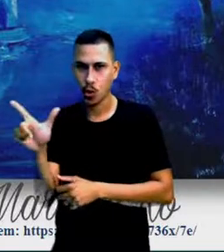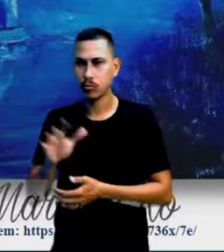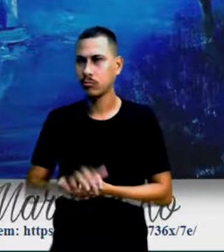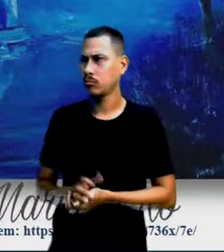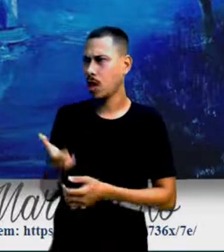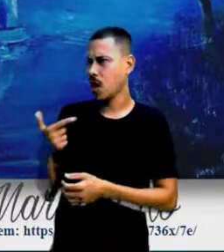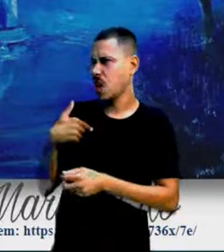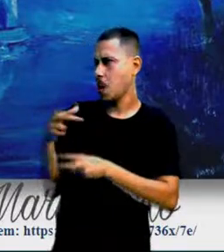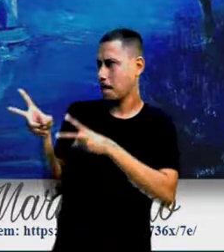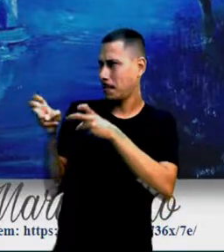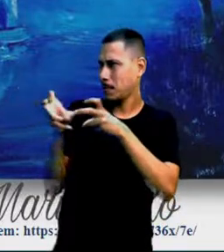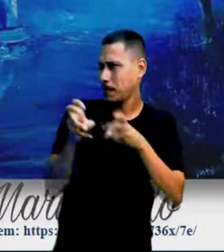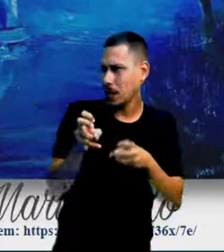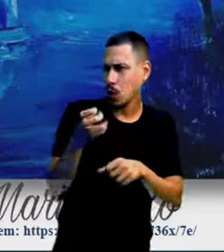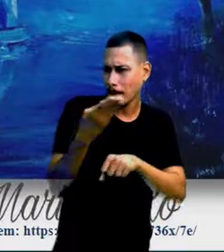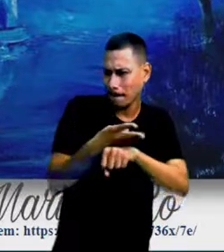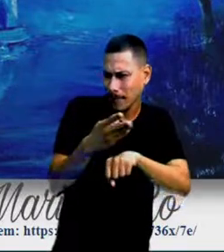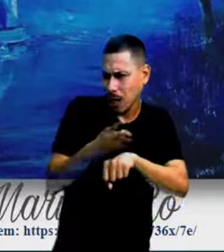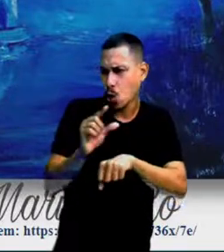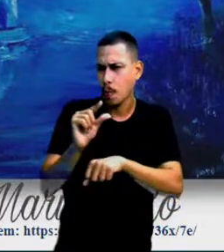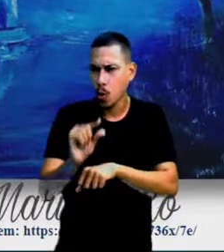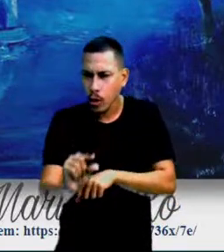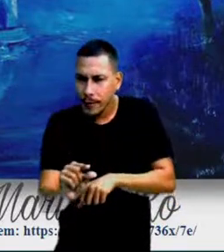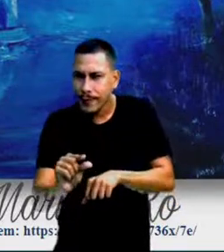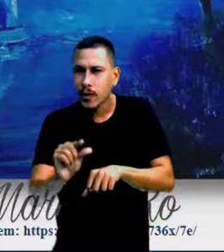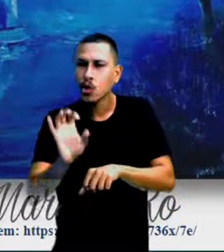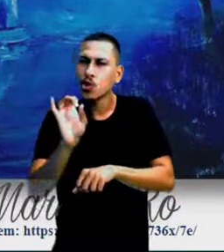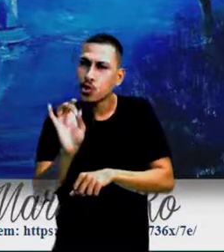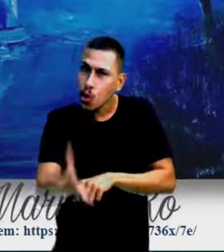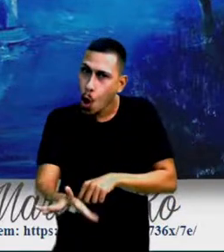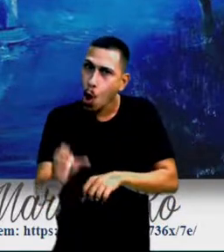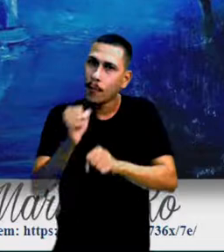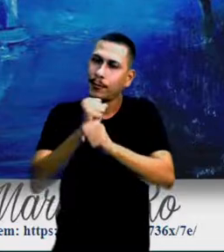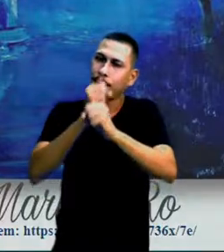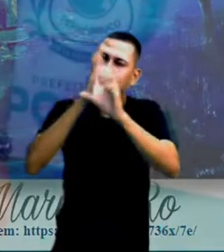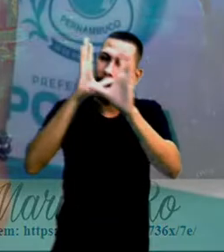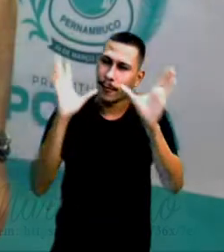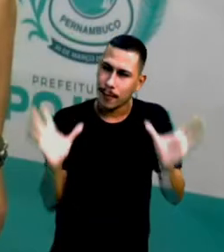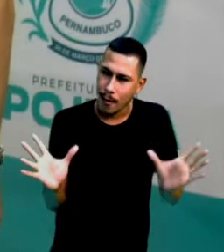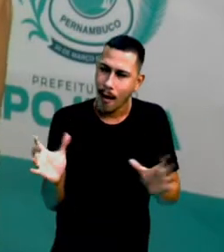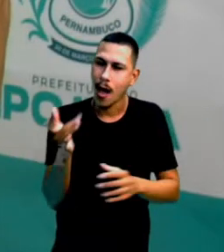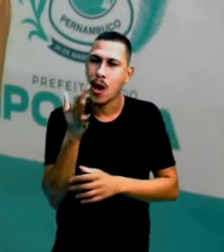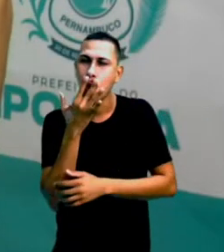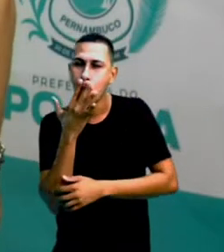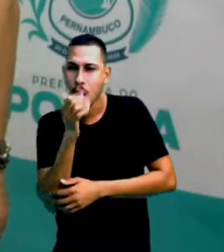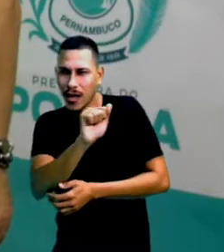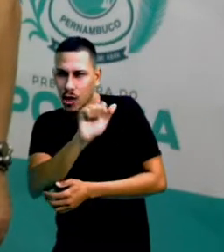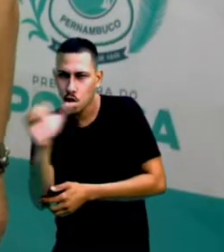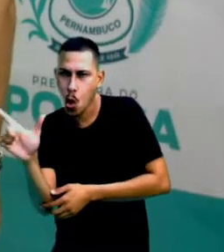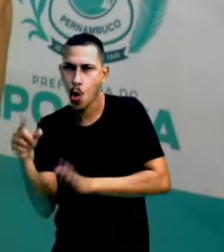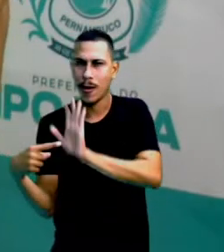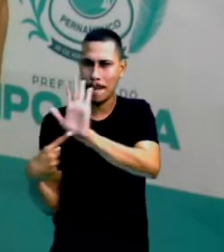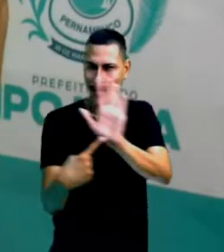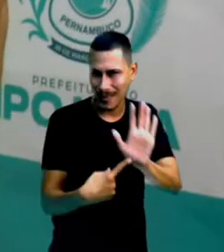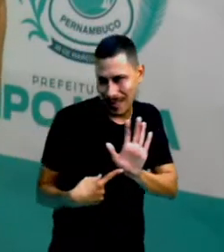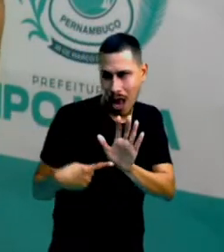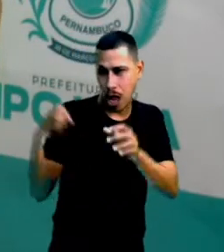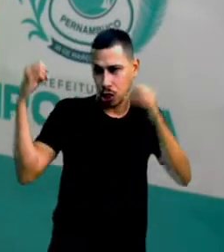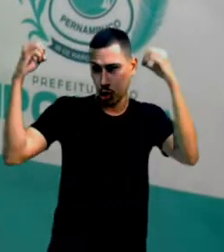ali. Está vendo um pouquinho de branco, que é para clarear o azul, né? E é para representar a